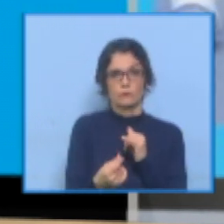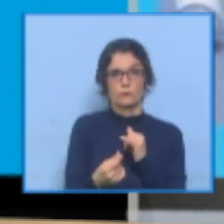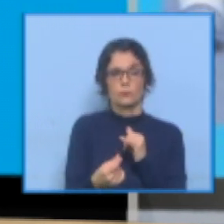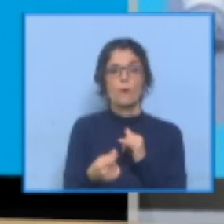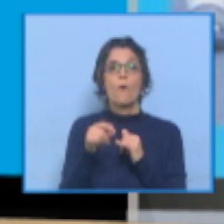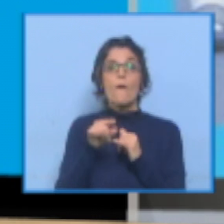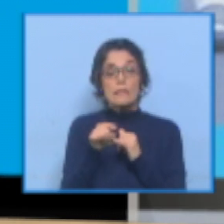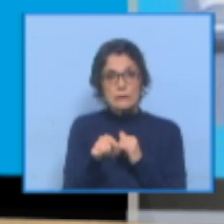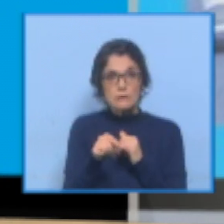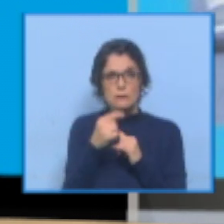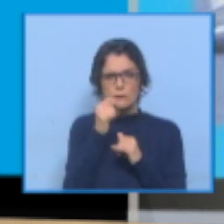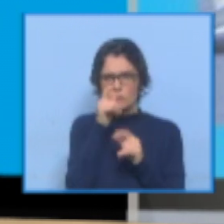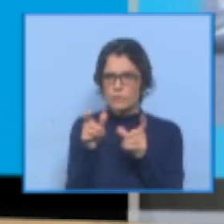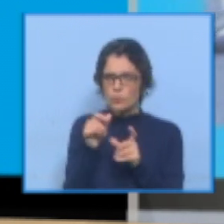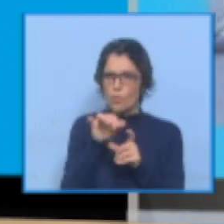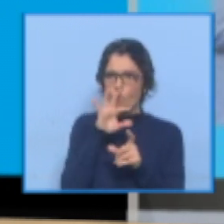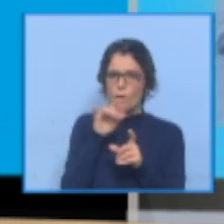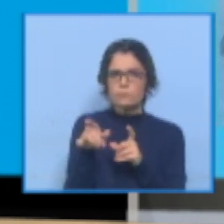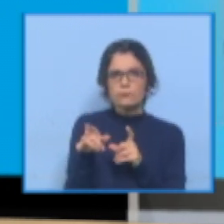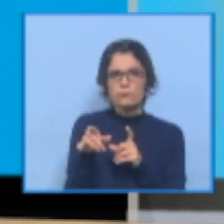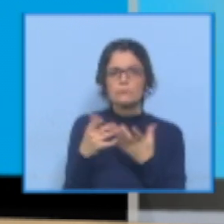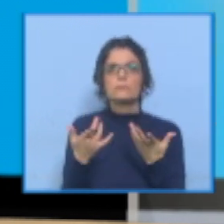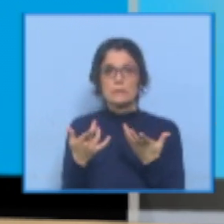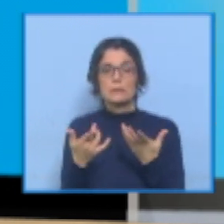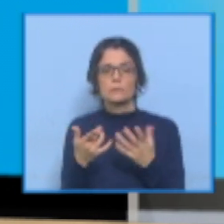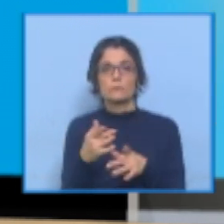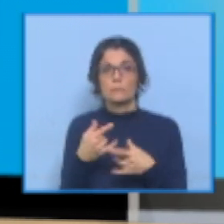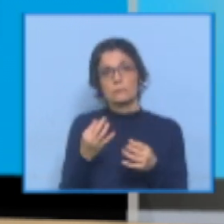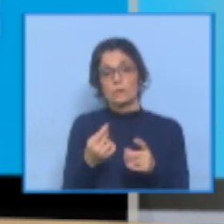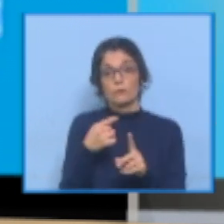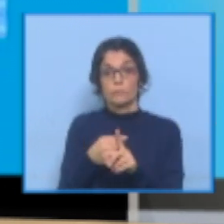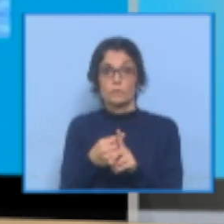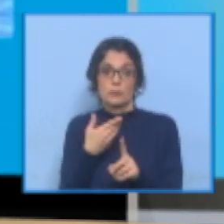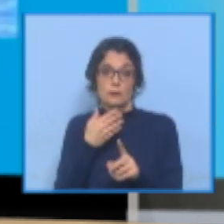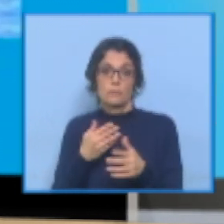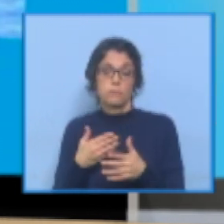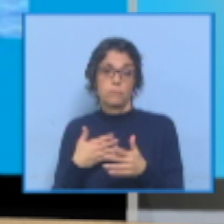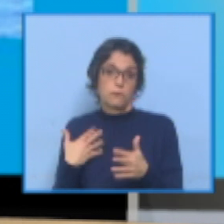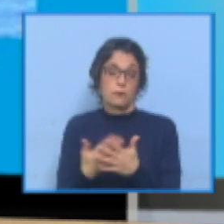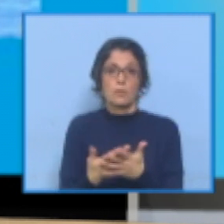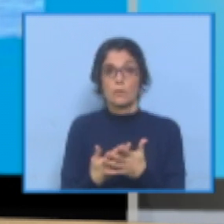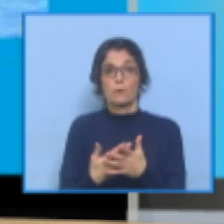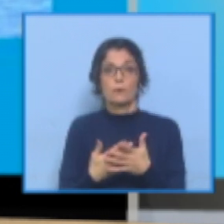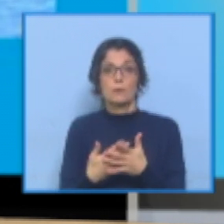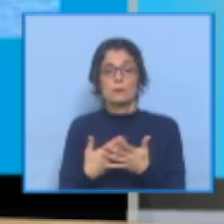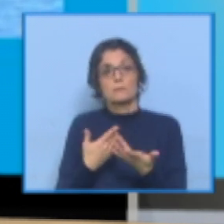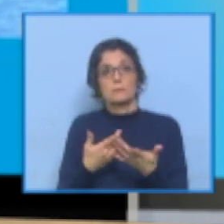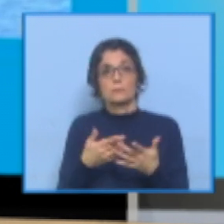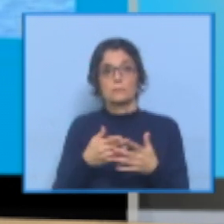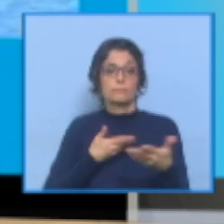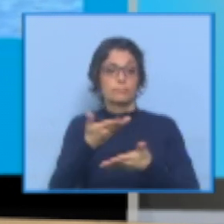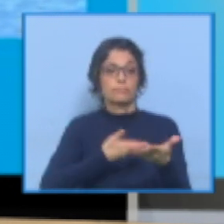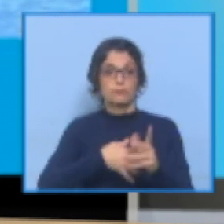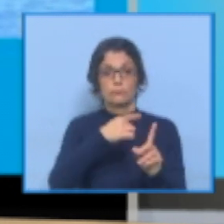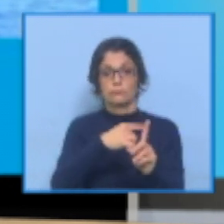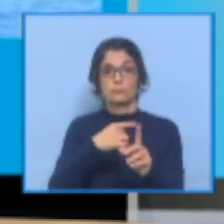por isso, tem sido muito positiva esta recepção junto destas dioceses que já passamos com este tema e, portanto, também com a aderência da própria